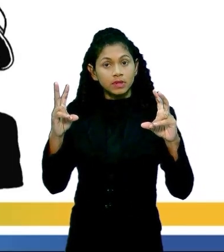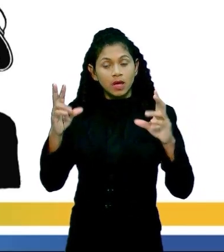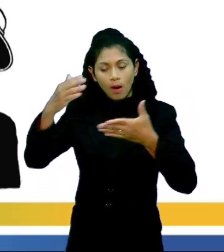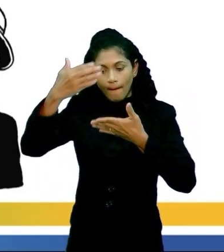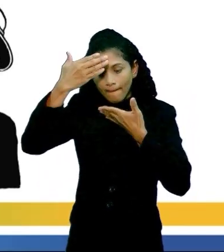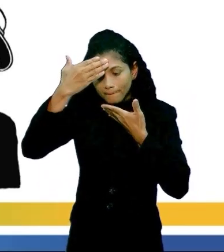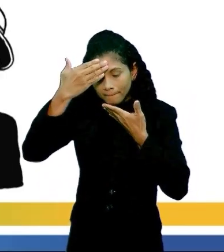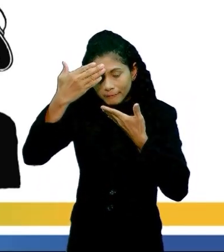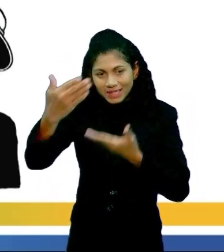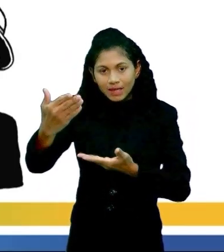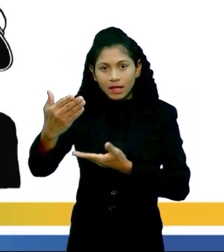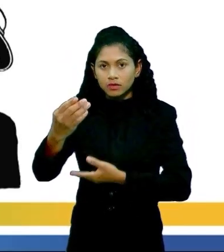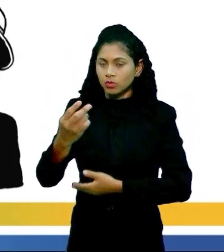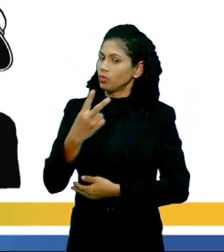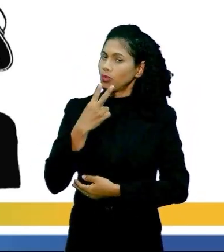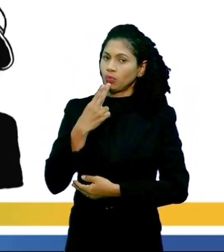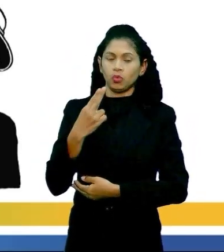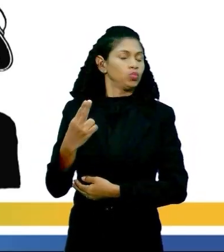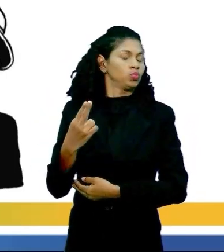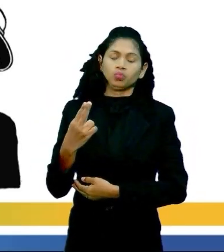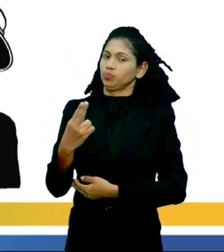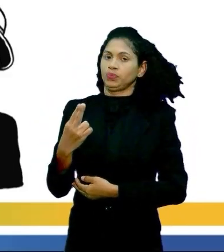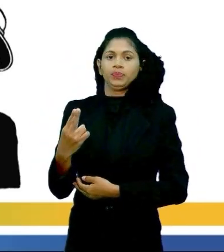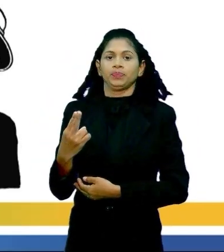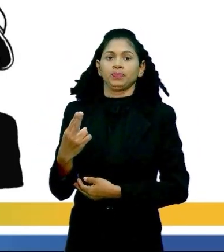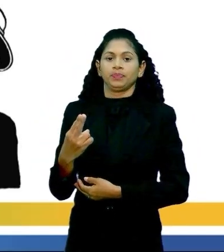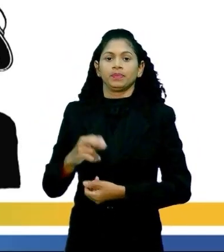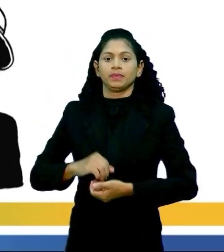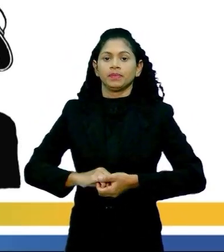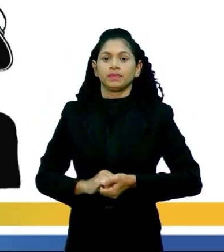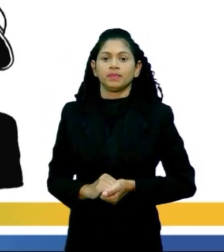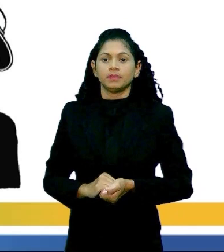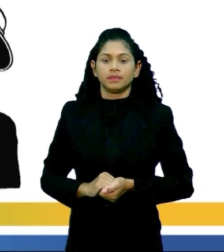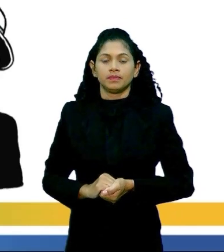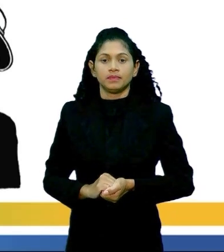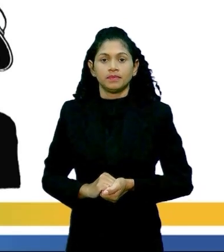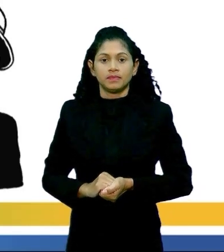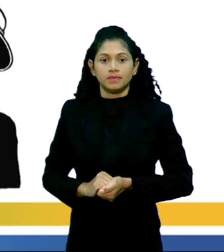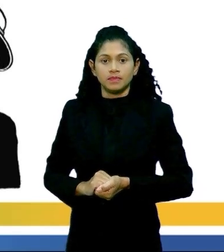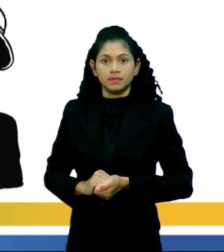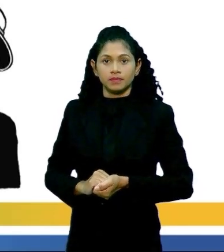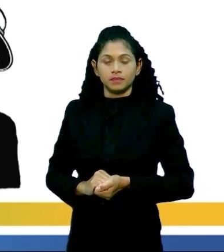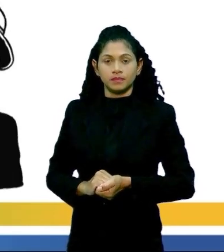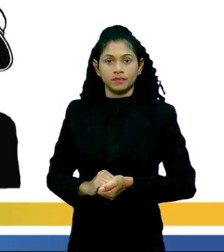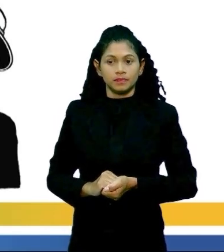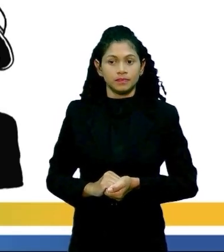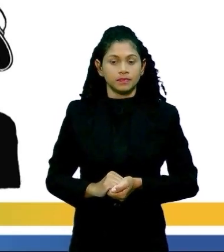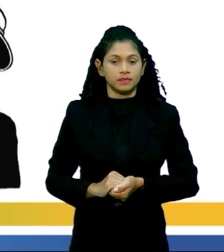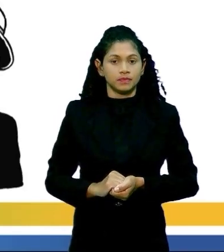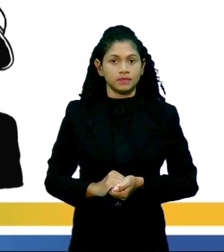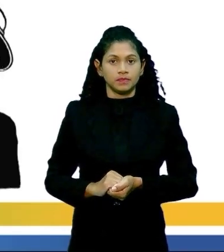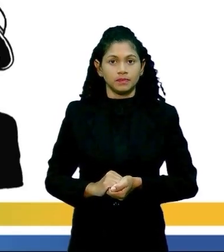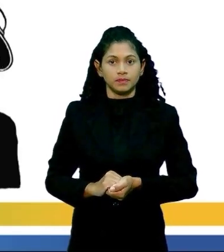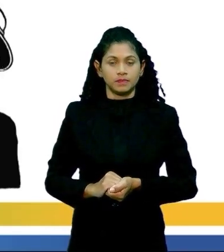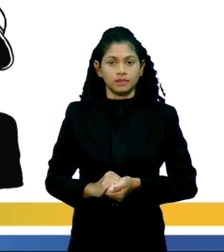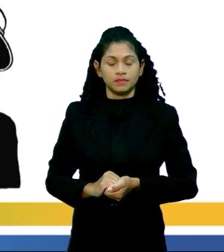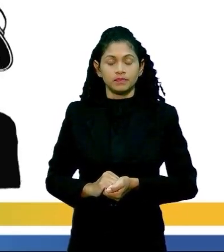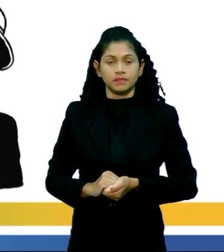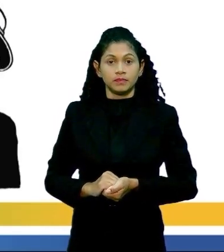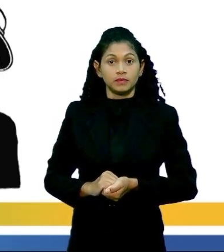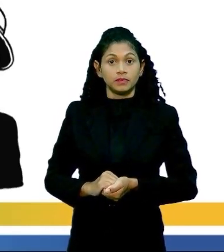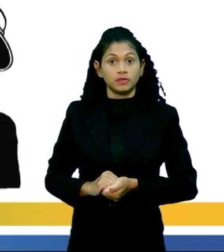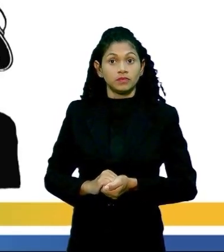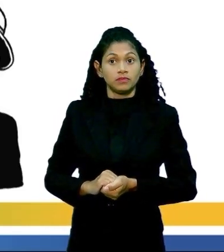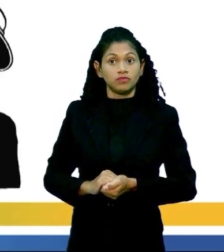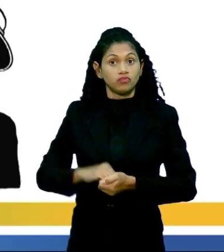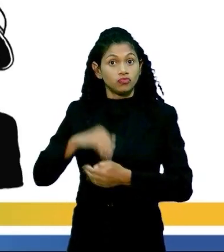Educação e Cultura da Espanha, né? Então, a gente já vai fomentando ali a ideia, né? Então, já está dizendo, olha só, já está dizendo